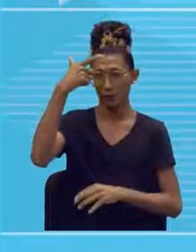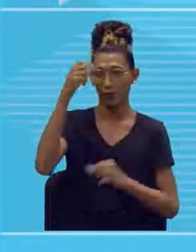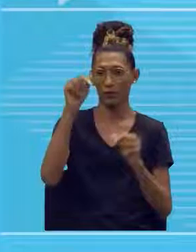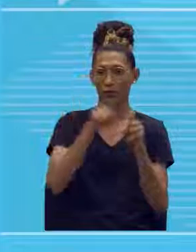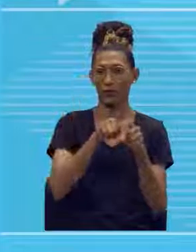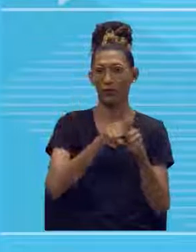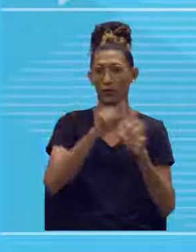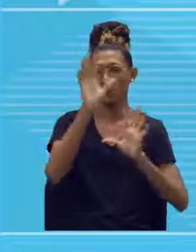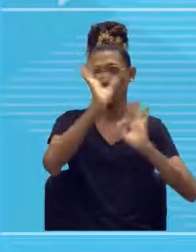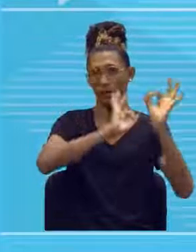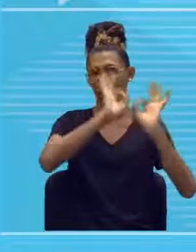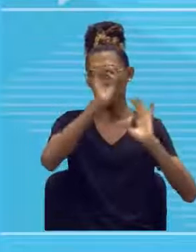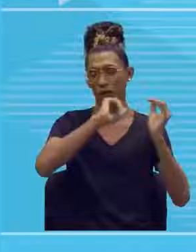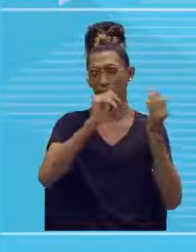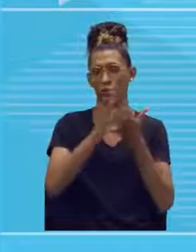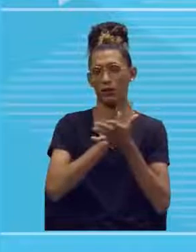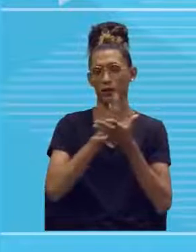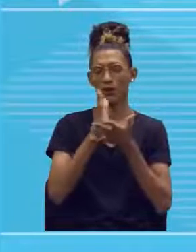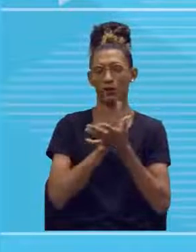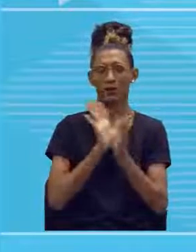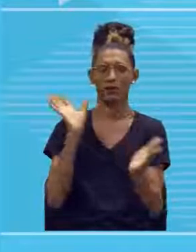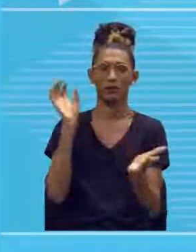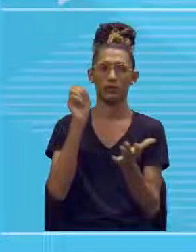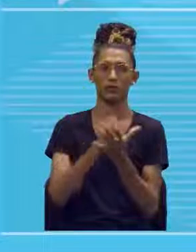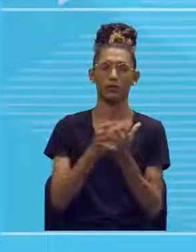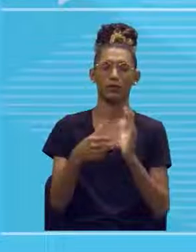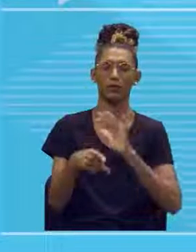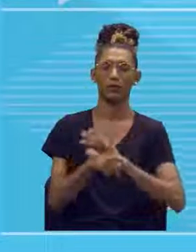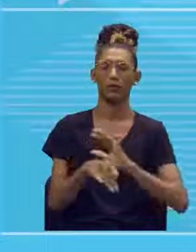elaboração de registros astronômicos